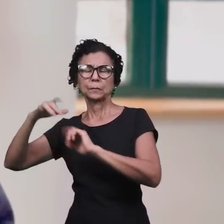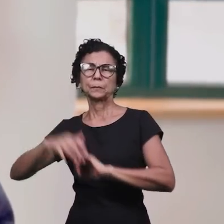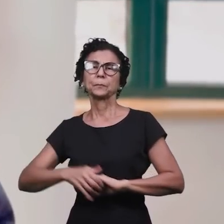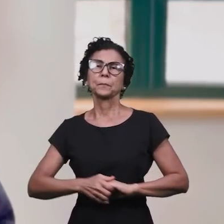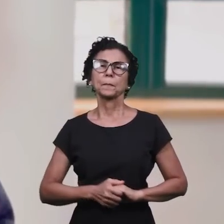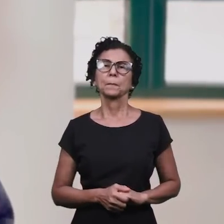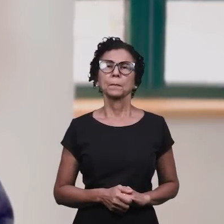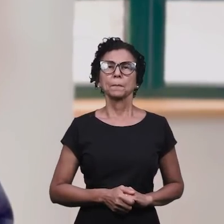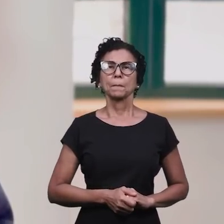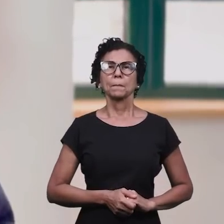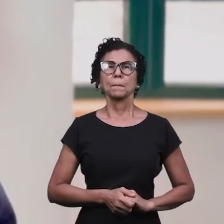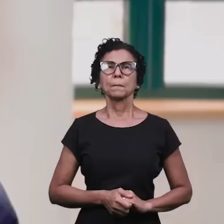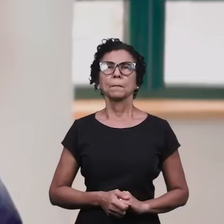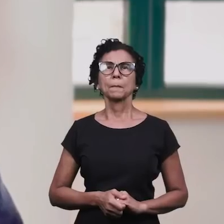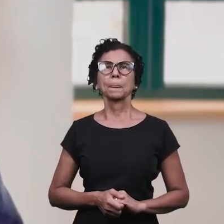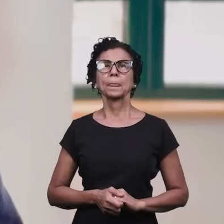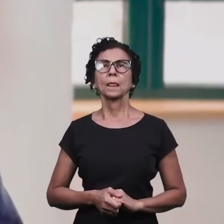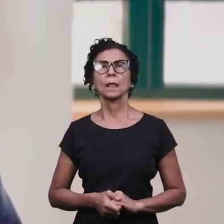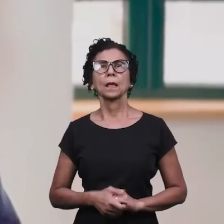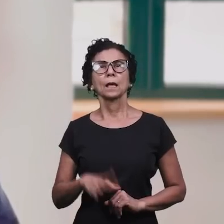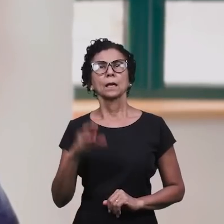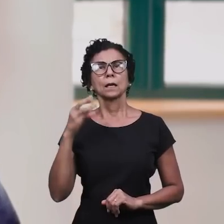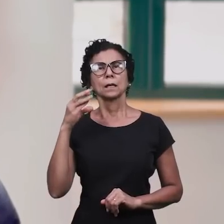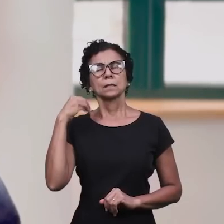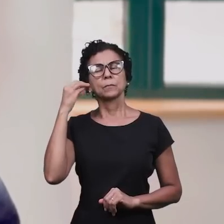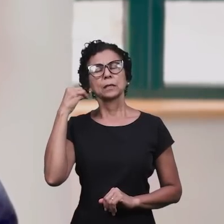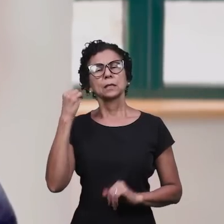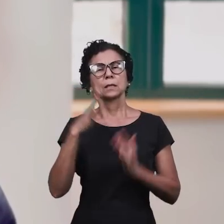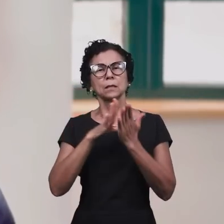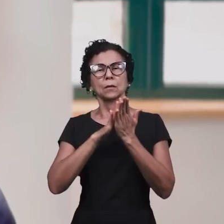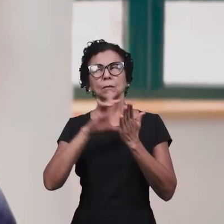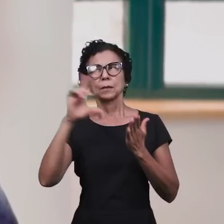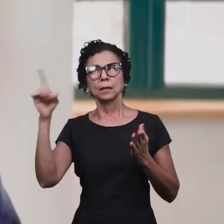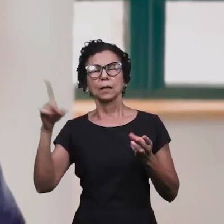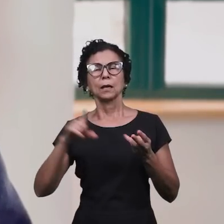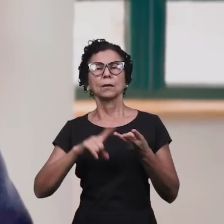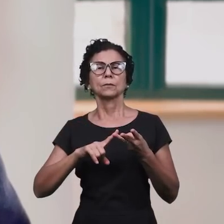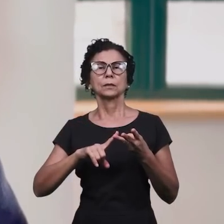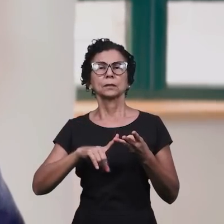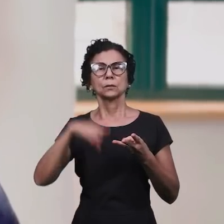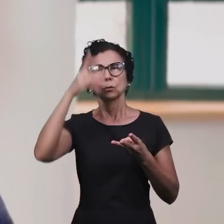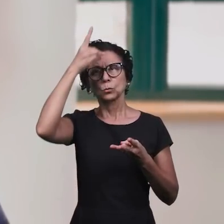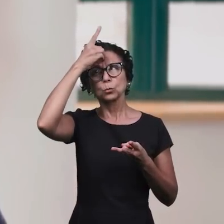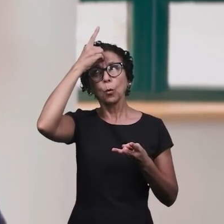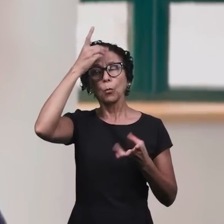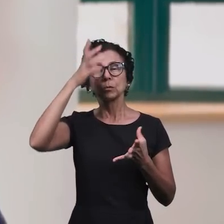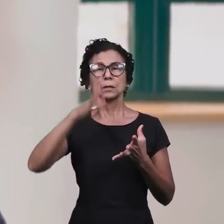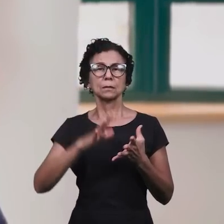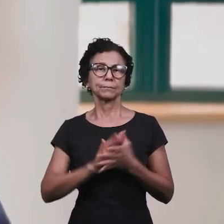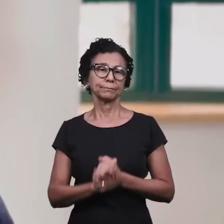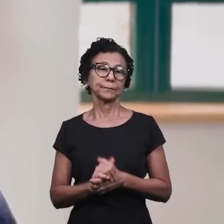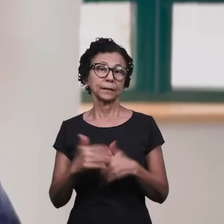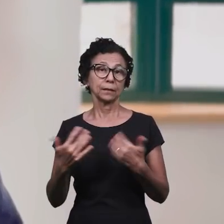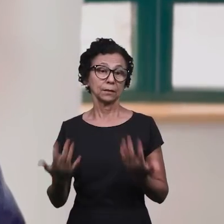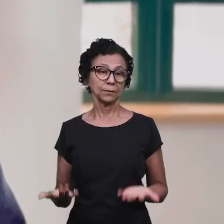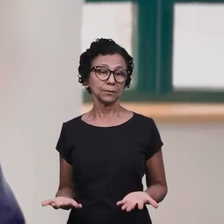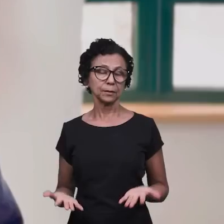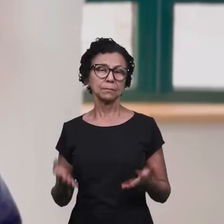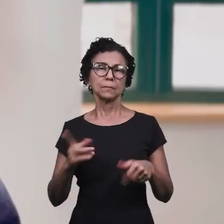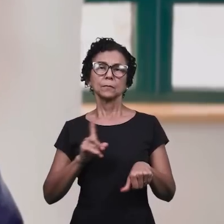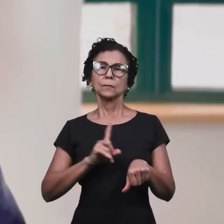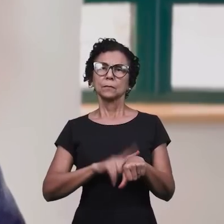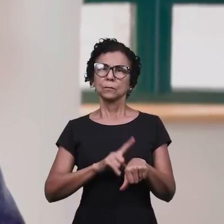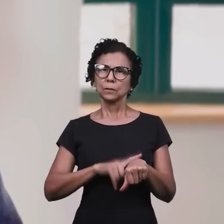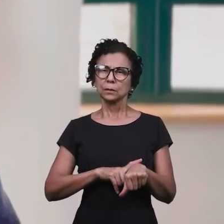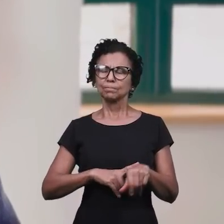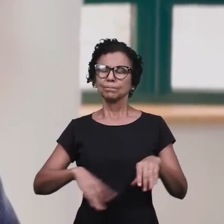de Deus. Experiências com a palavra, com sinais, com dons, enfim, vivemos aqui